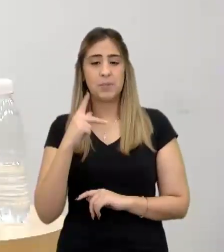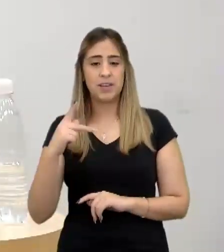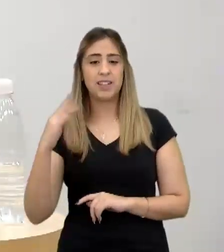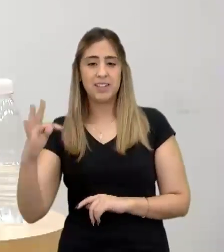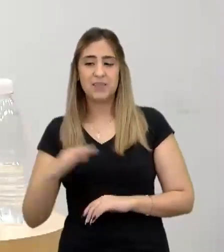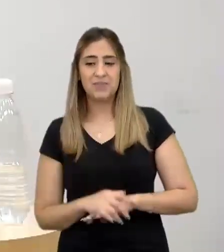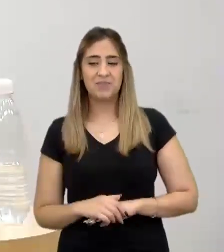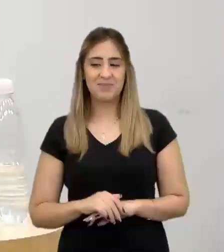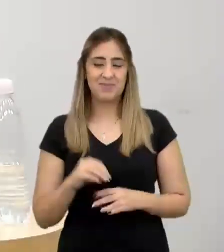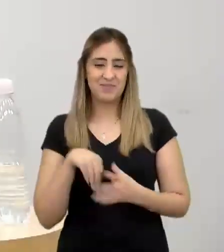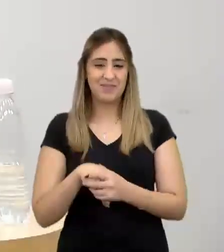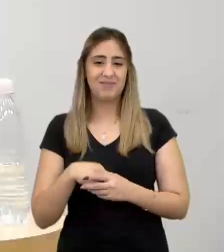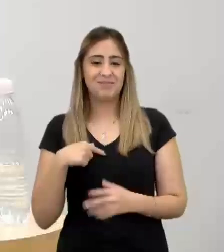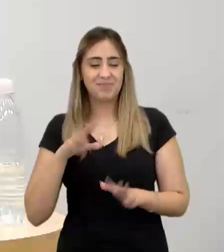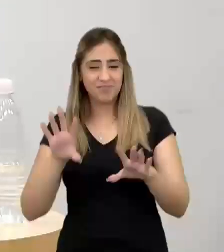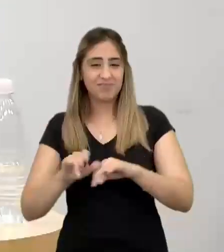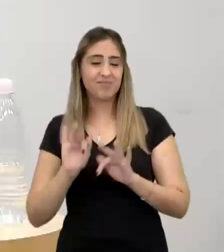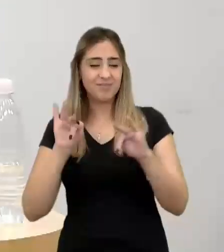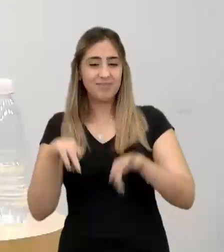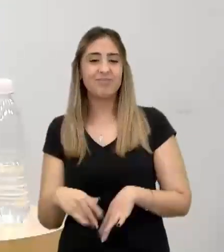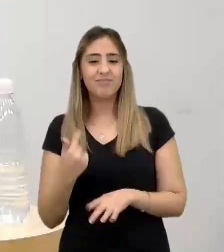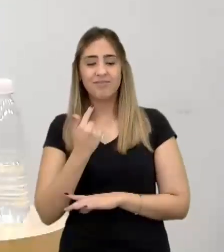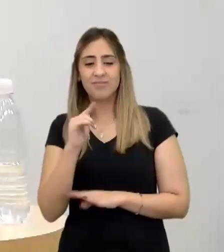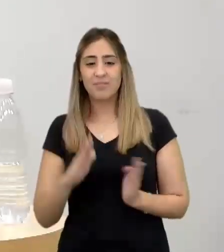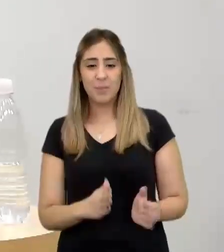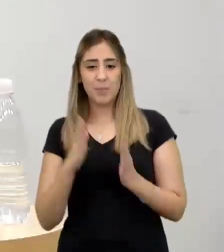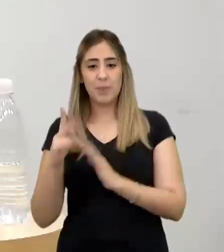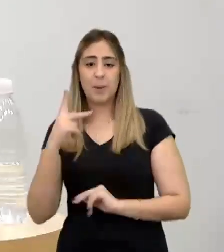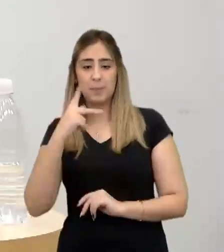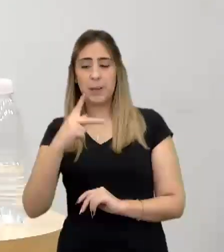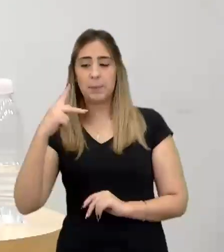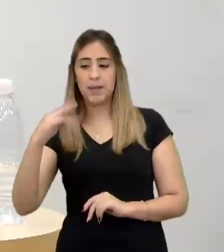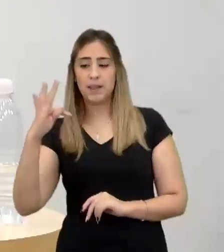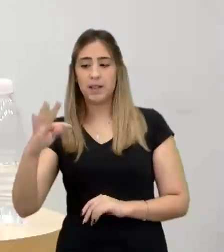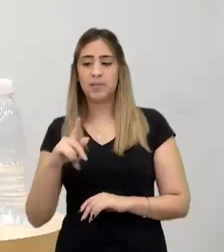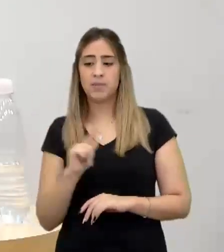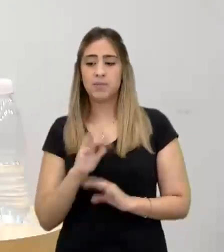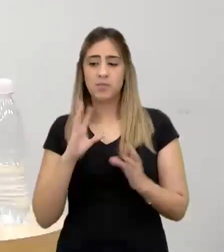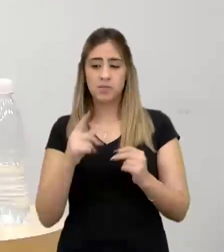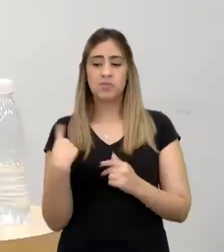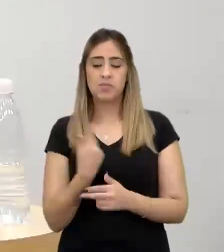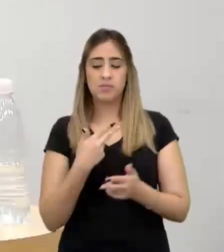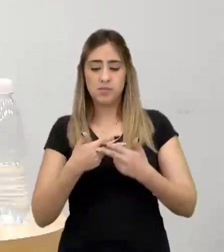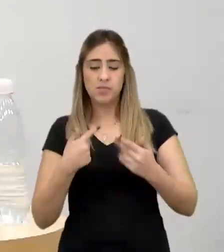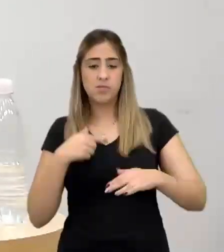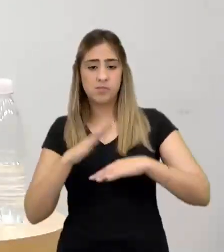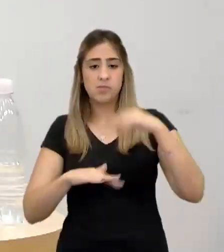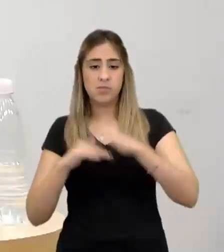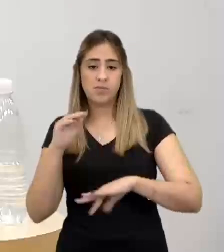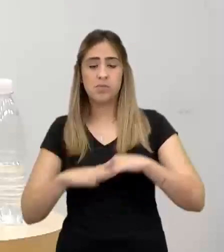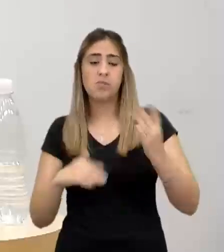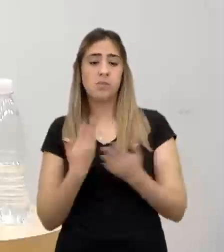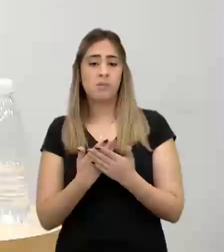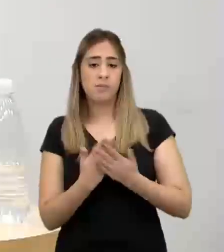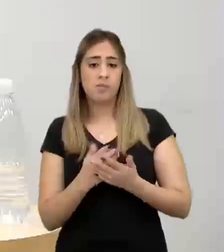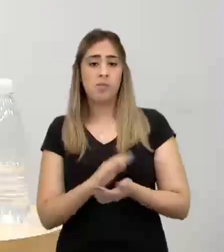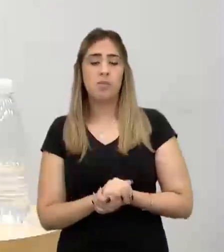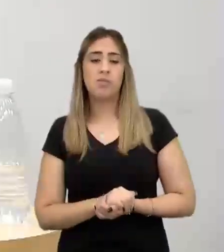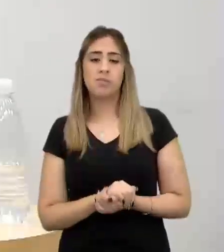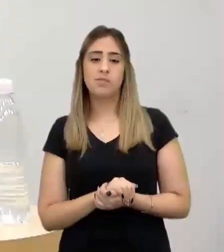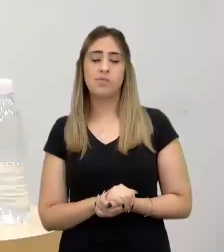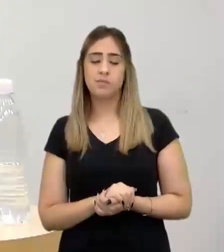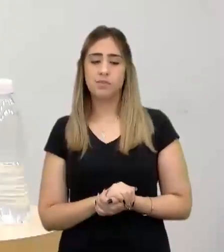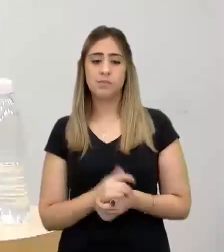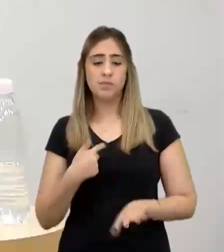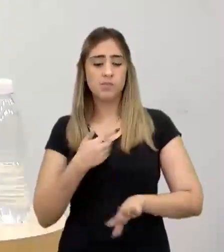se tiver dúvida, pega lá no final, que lá na última página do PPT tem todas as nossas habilidades aí da aula, tá bom? Vamos começar,